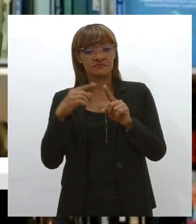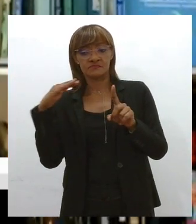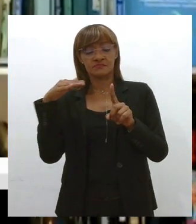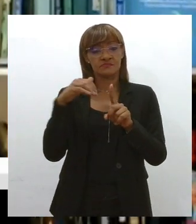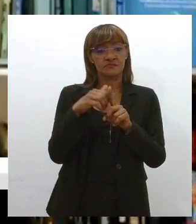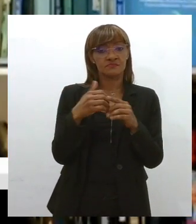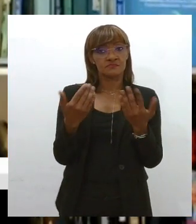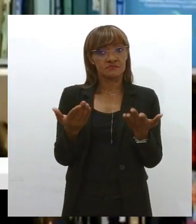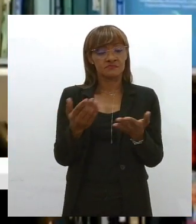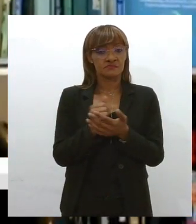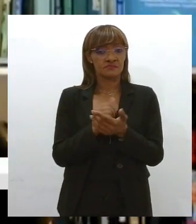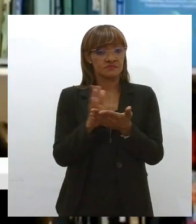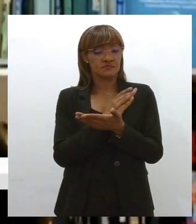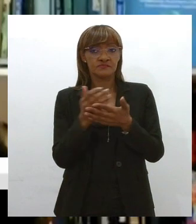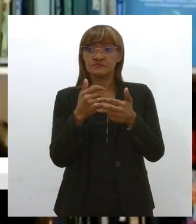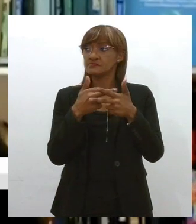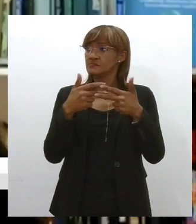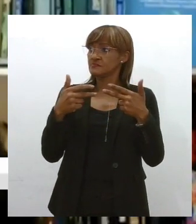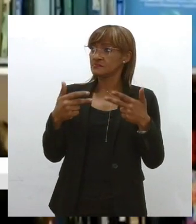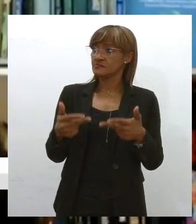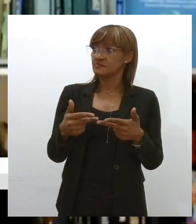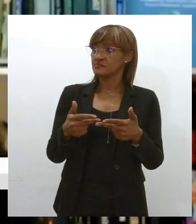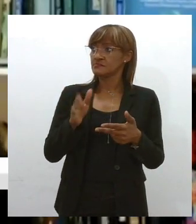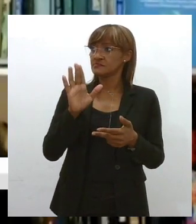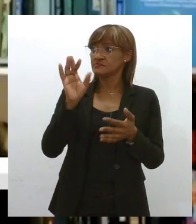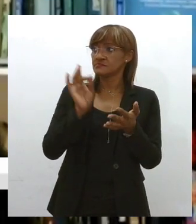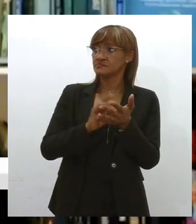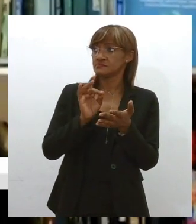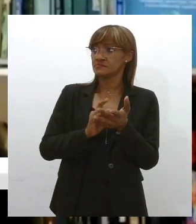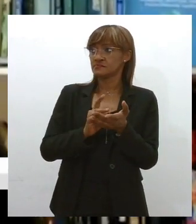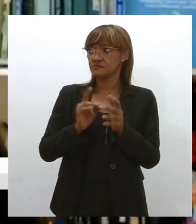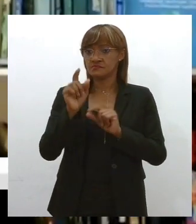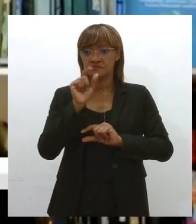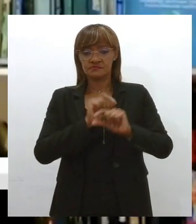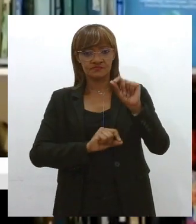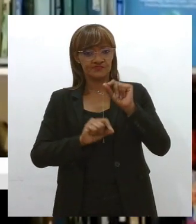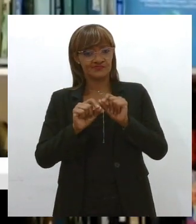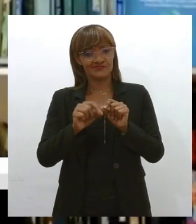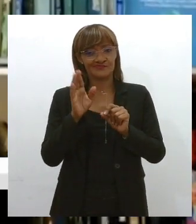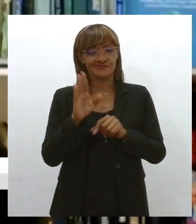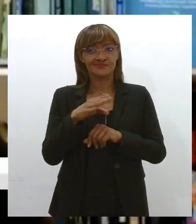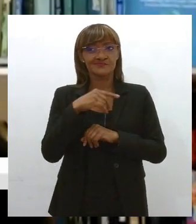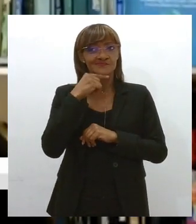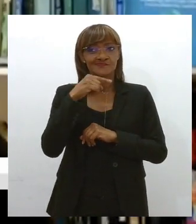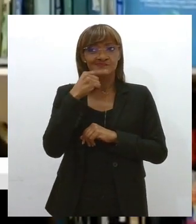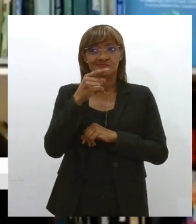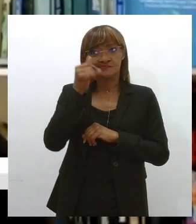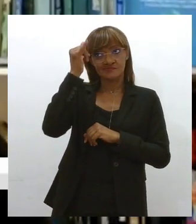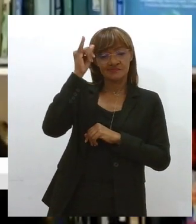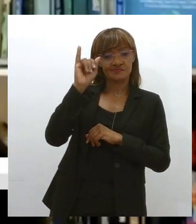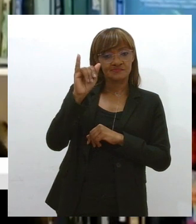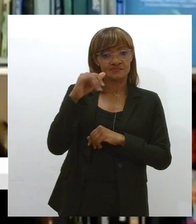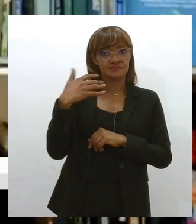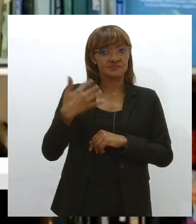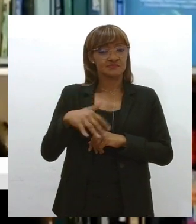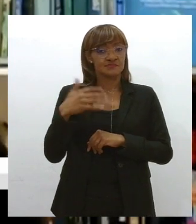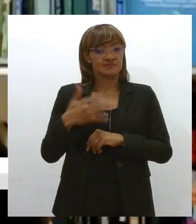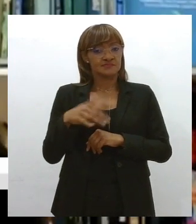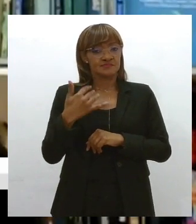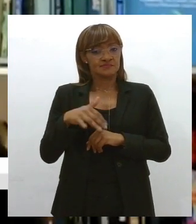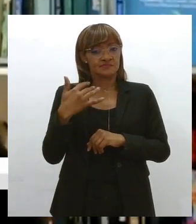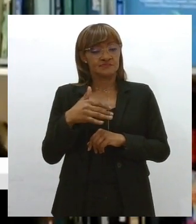gênero, isso nos impacta muito, né? A gente não consegue lidar. Então, tem esses agravantes para a nossa